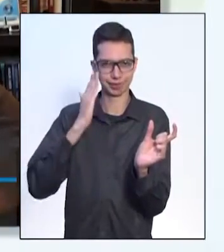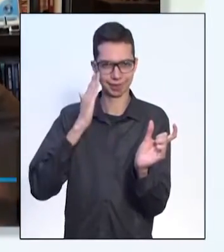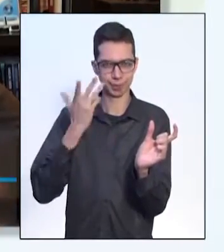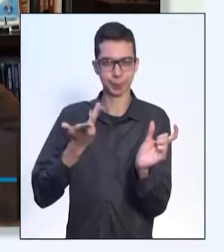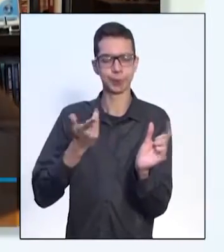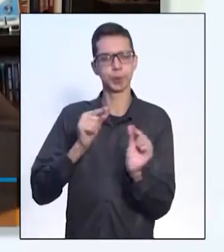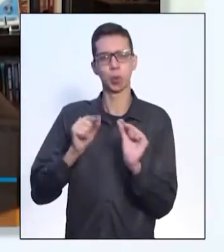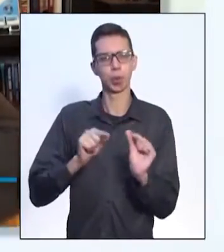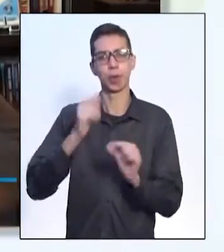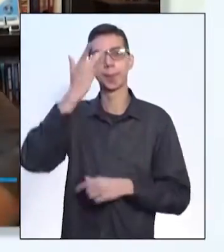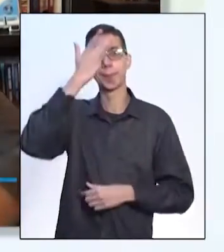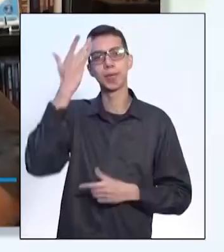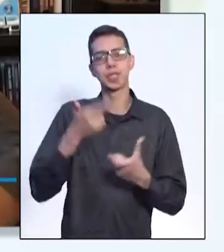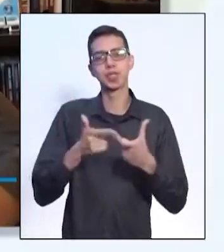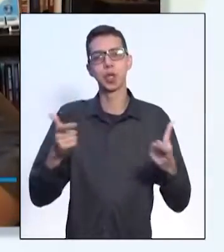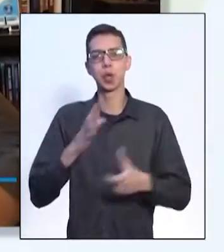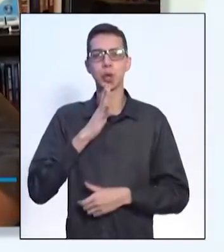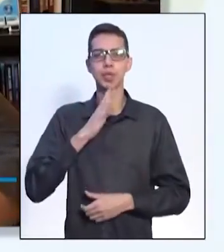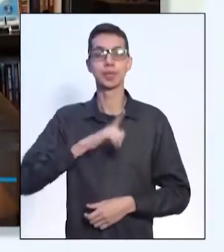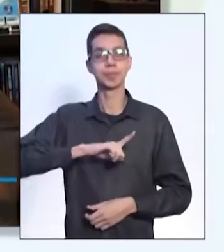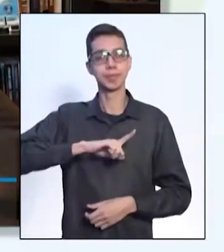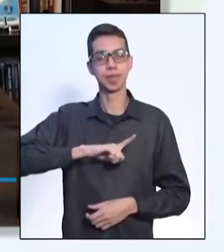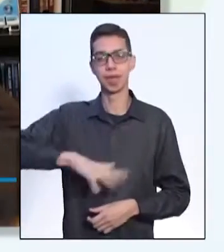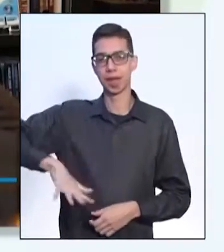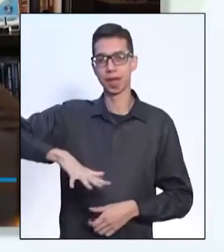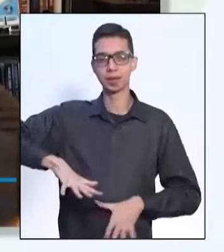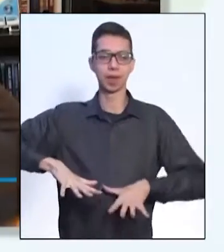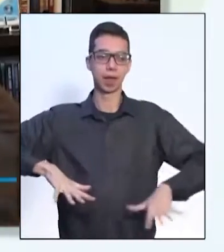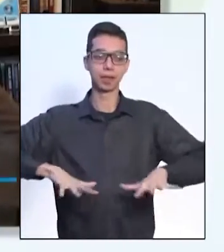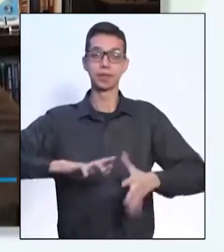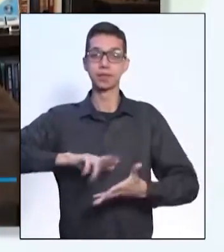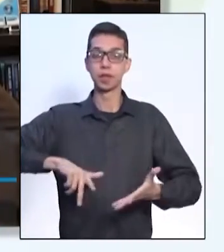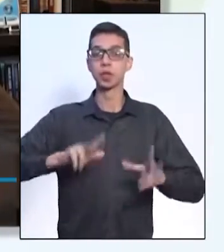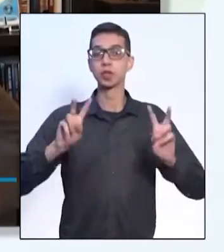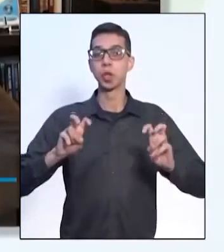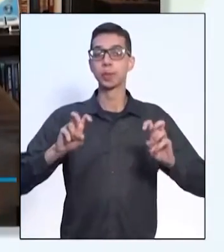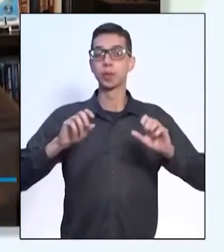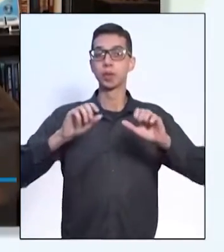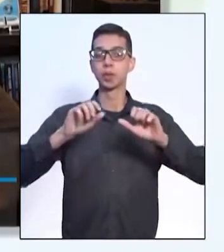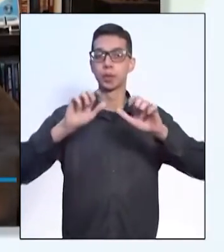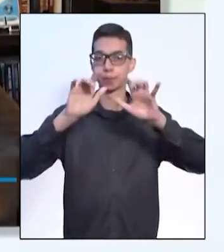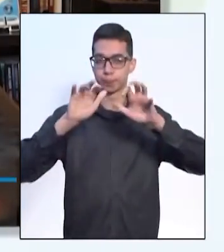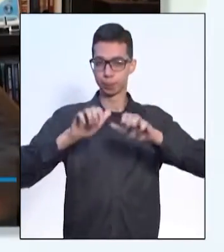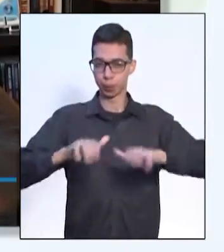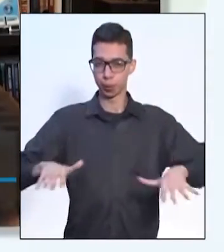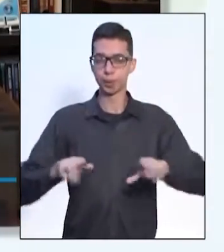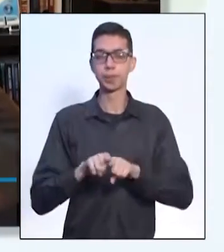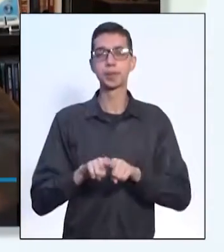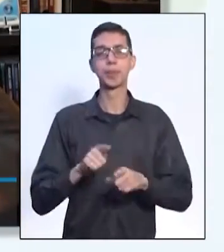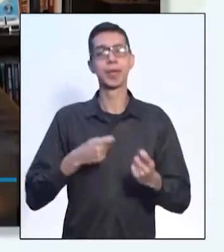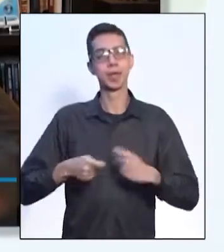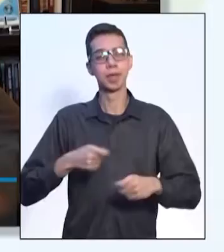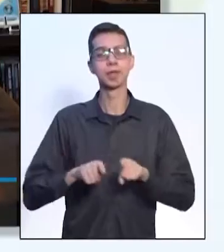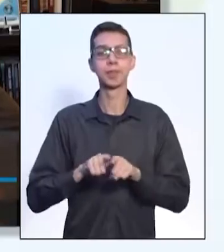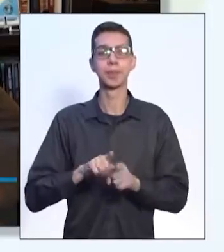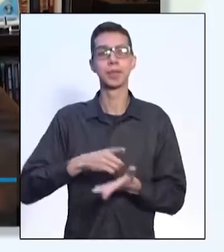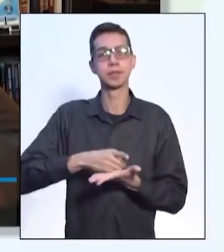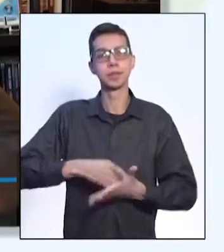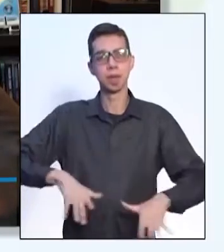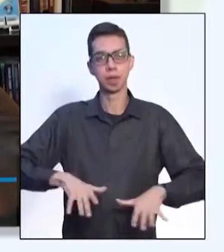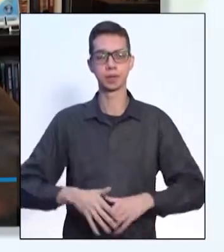envolve pessoas com conhecimentos em diversas áreas, como programação, negócios, design e ainda outras,